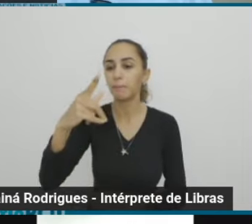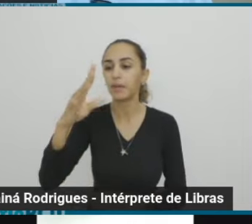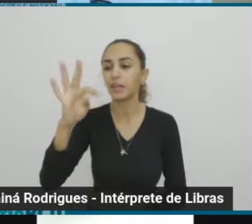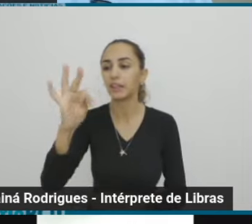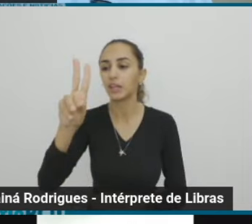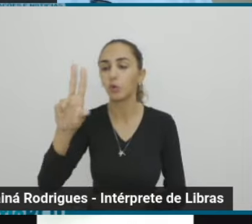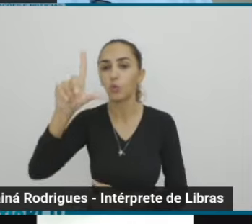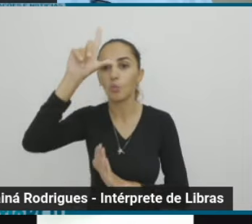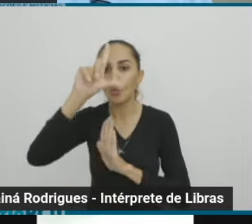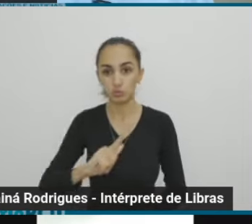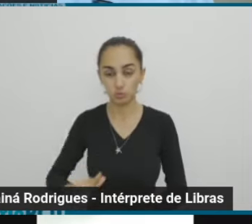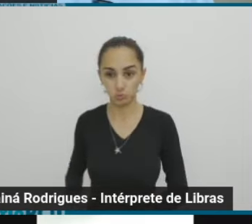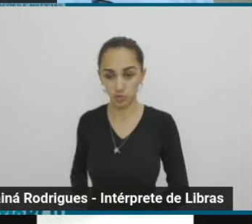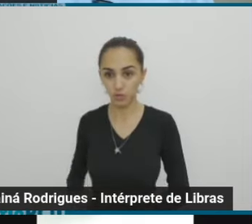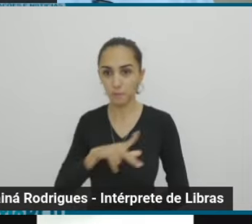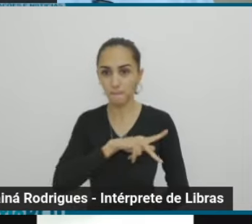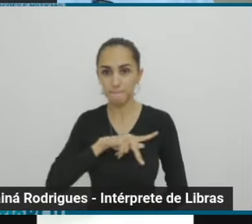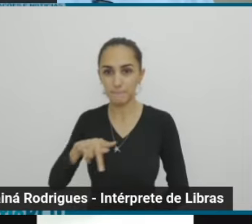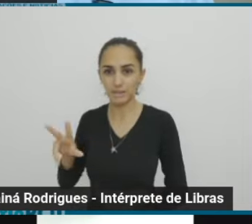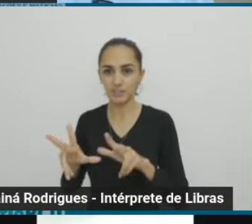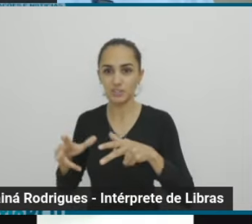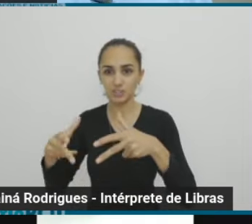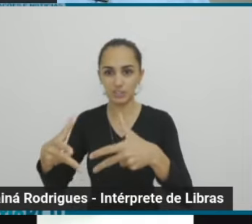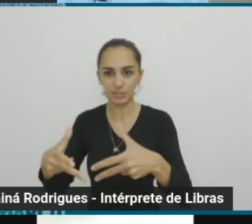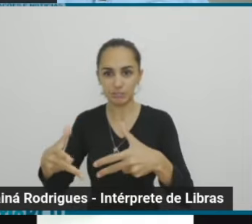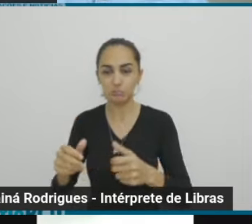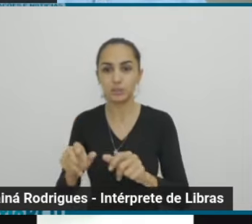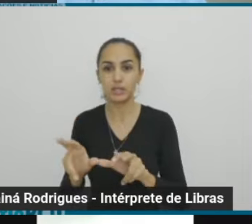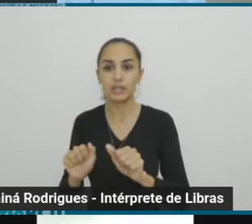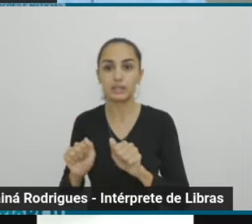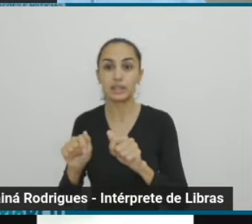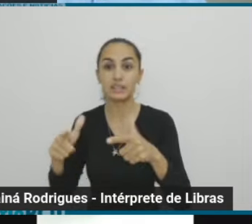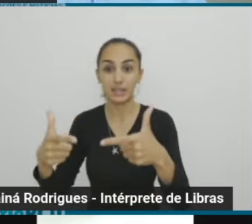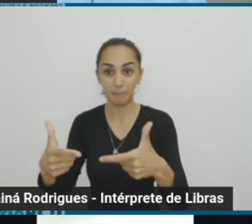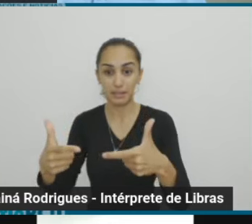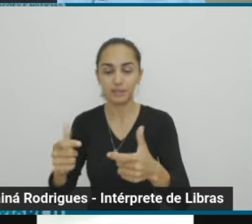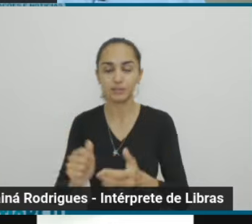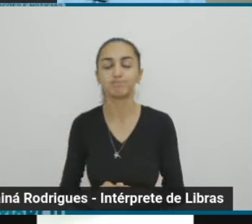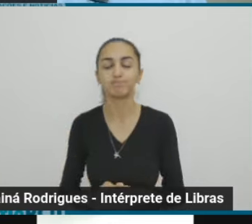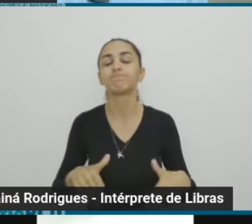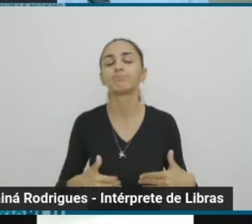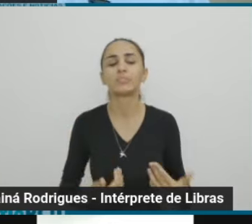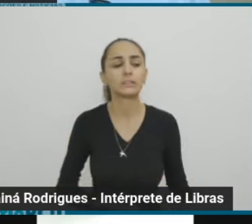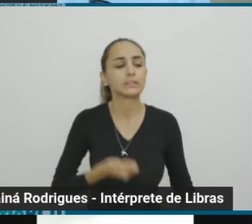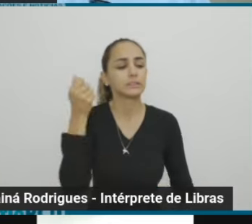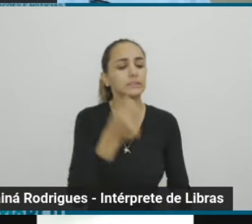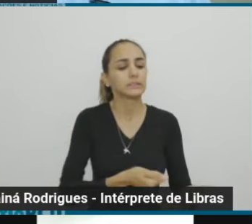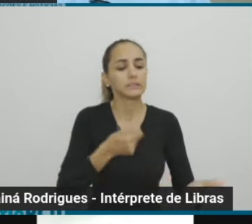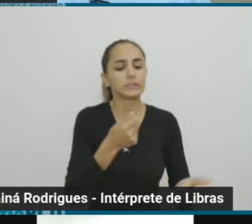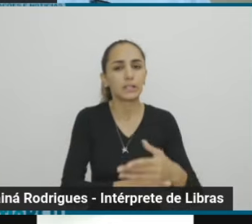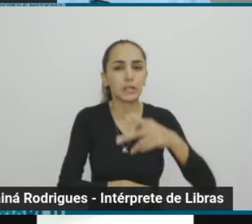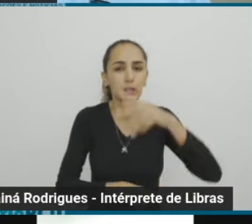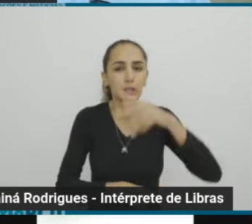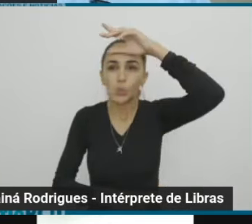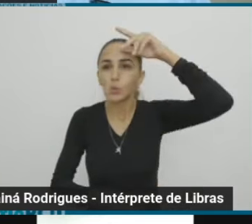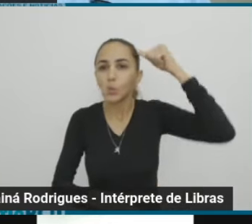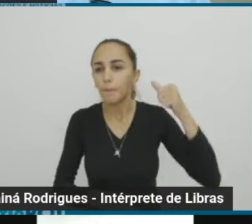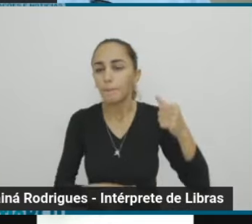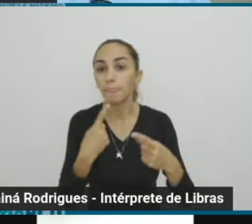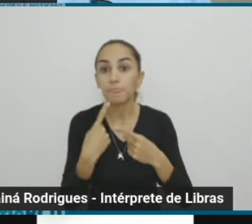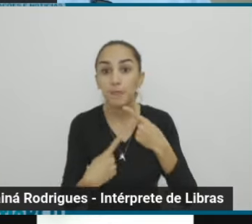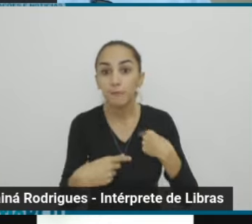forma arbitrária. Então, está sendo na raça, na vontade, em